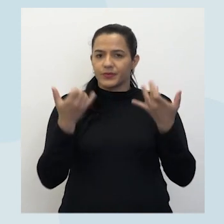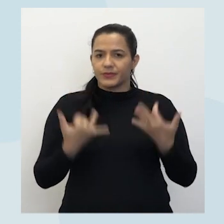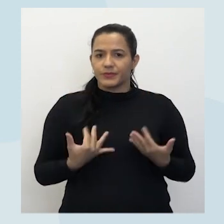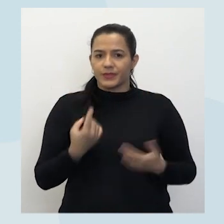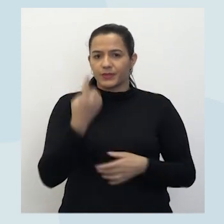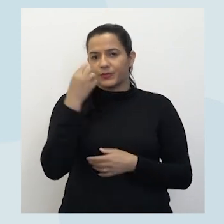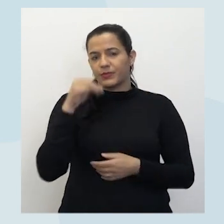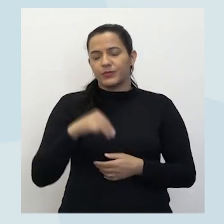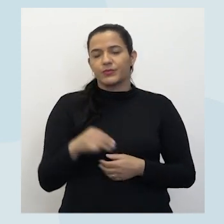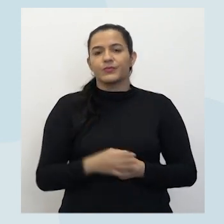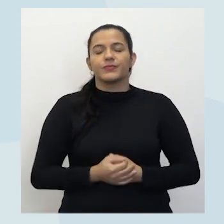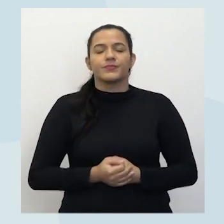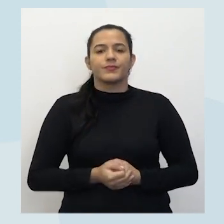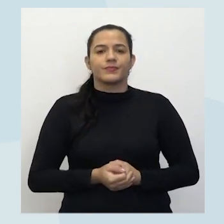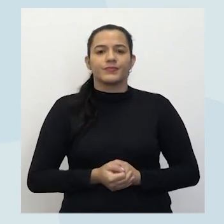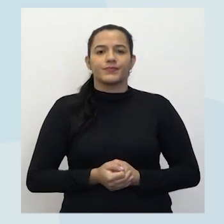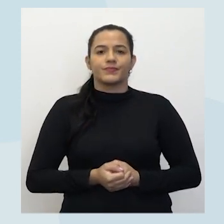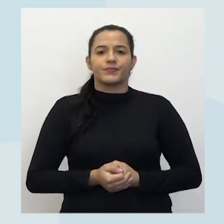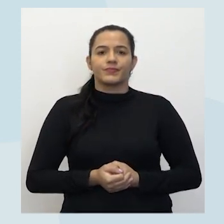minutinho e já voltamos.